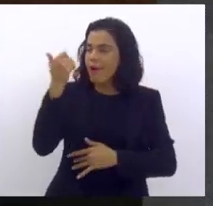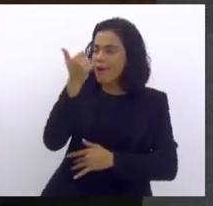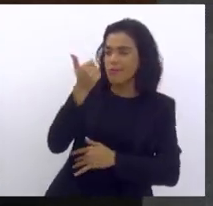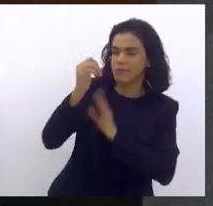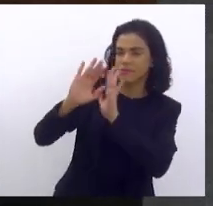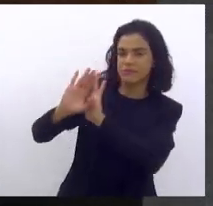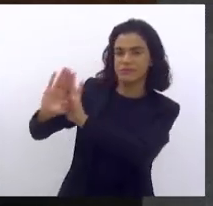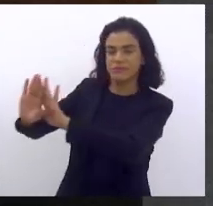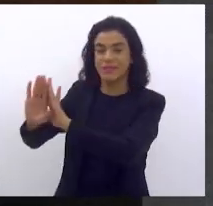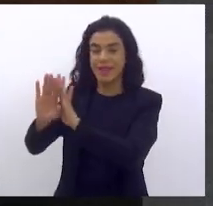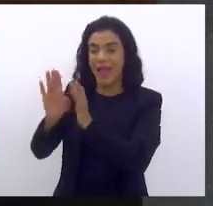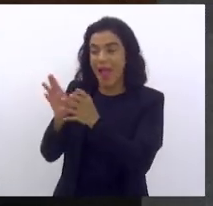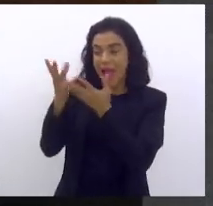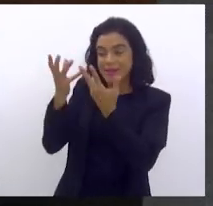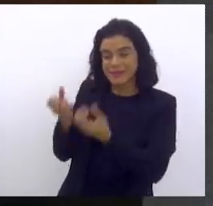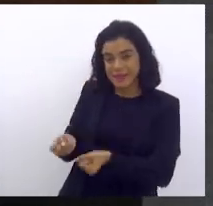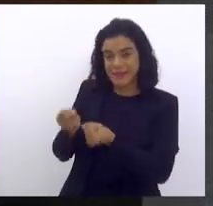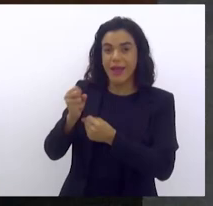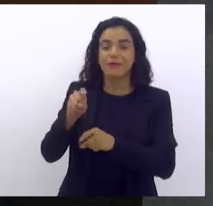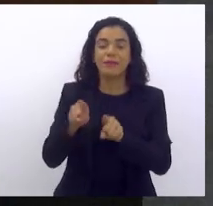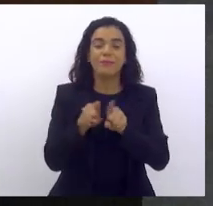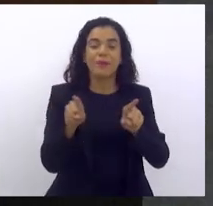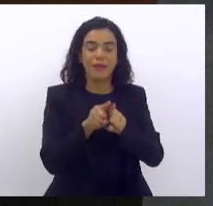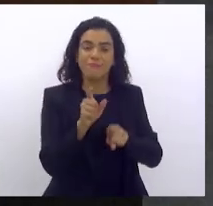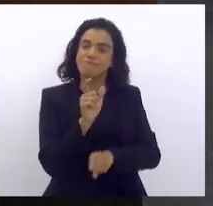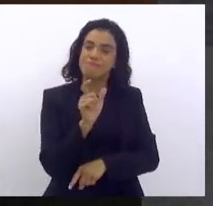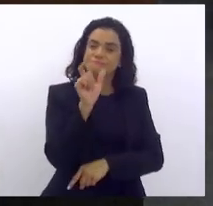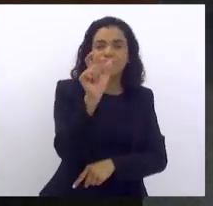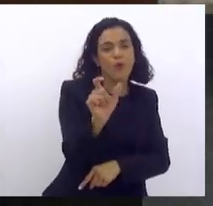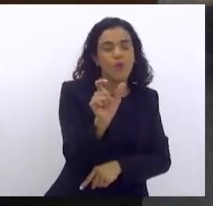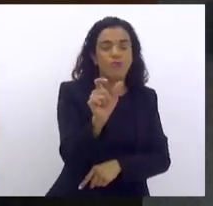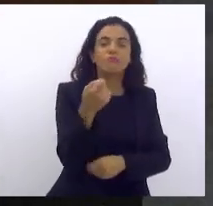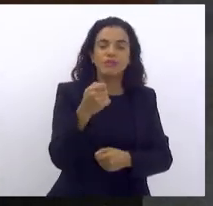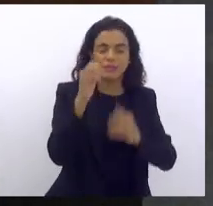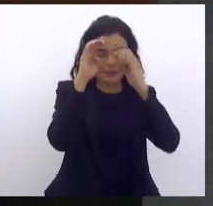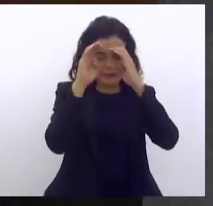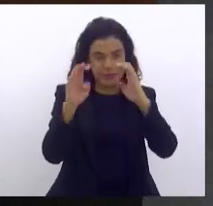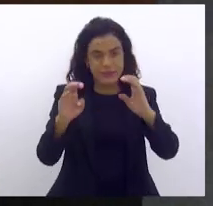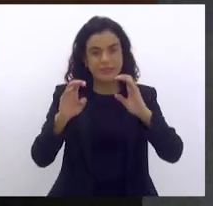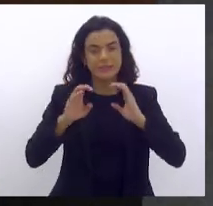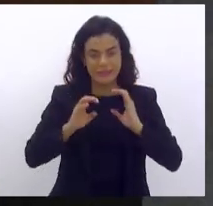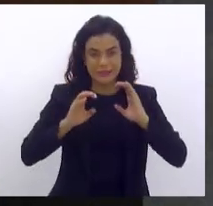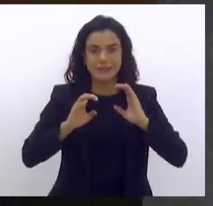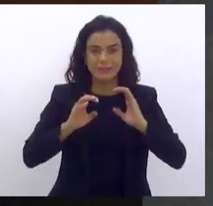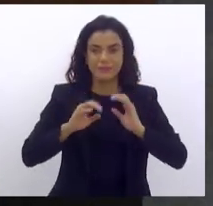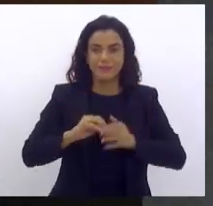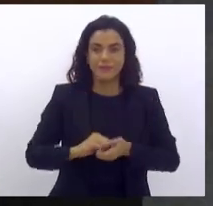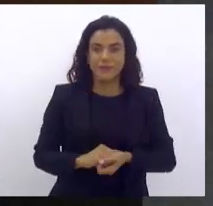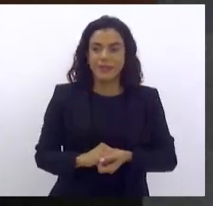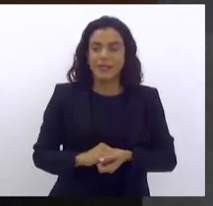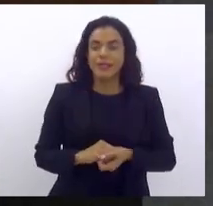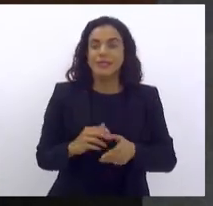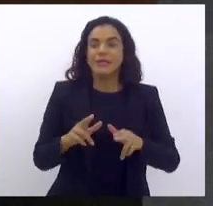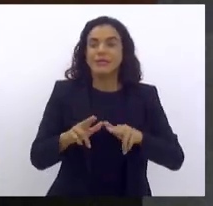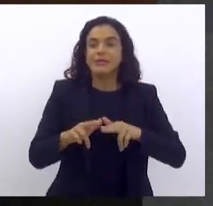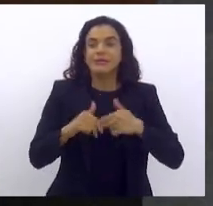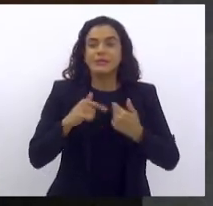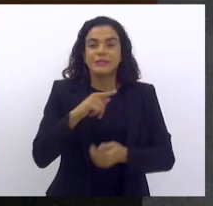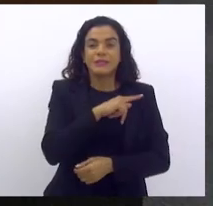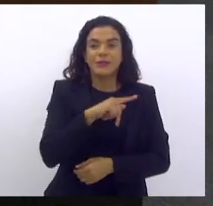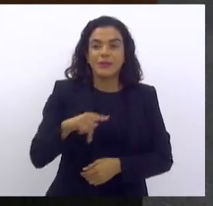O consentimento e a palavra da mulher, ela precisa ser levada em consideração. E aí, senhor